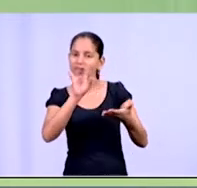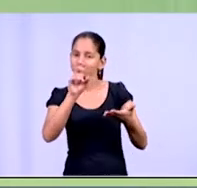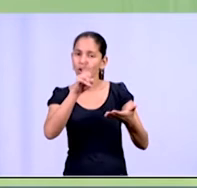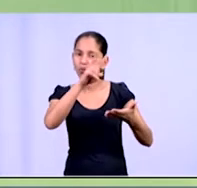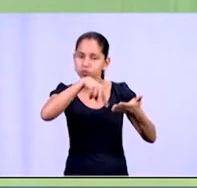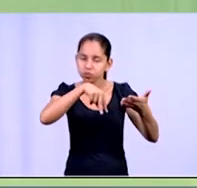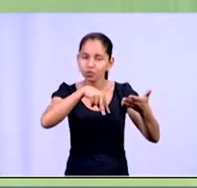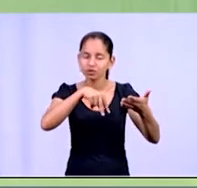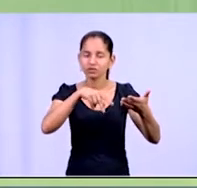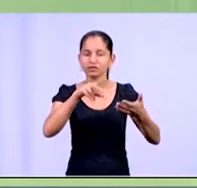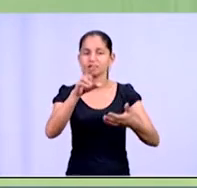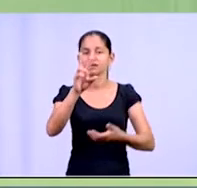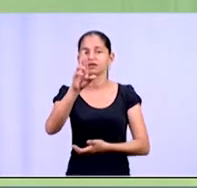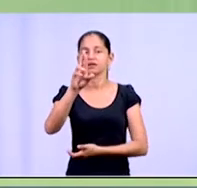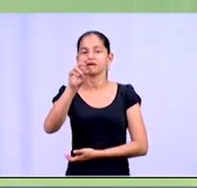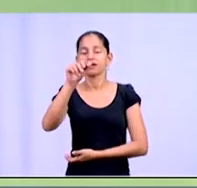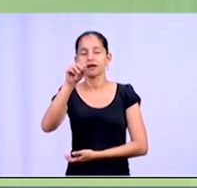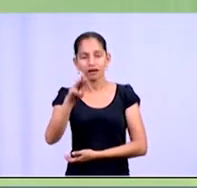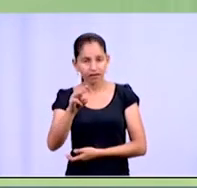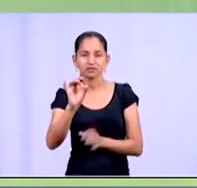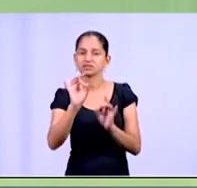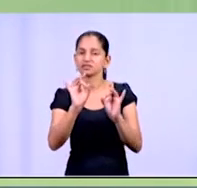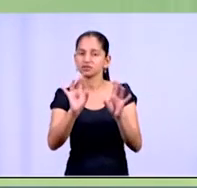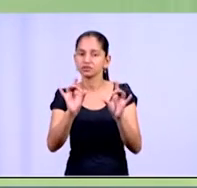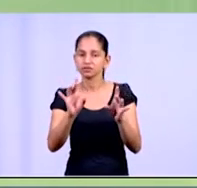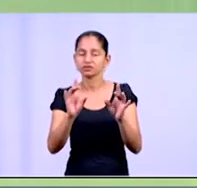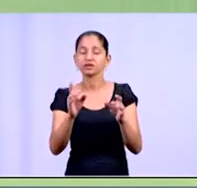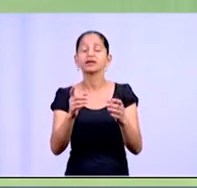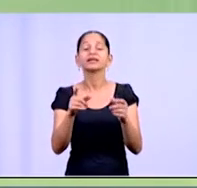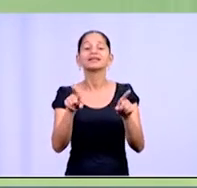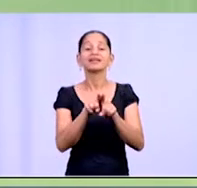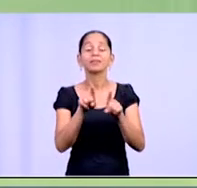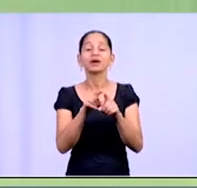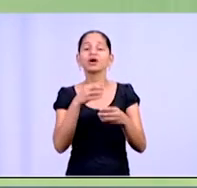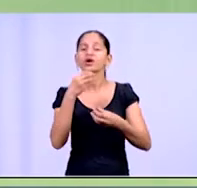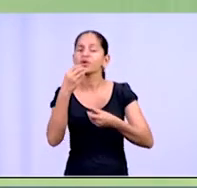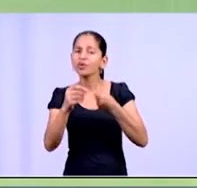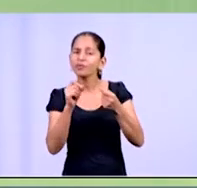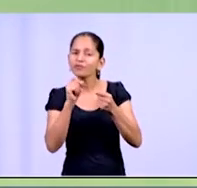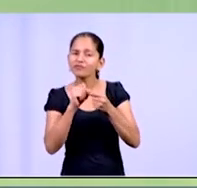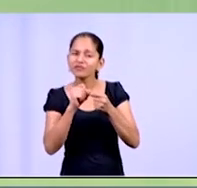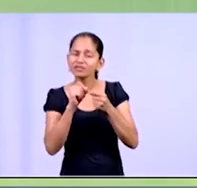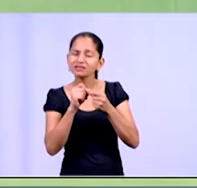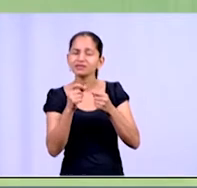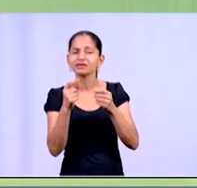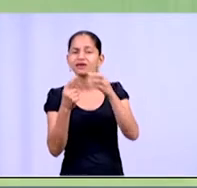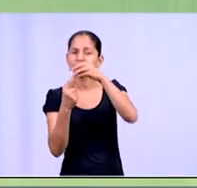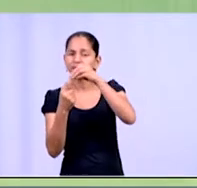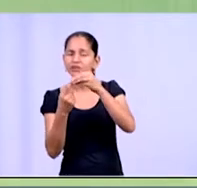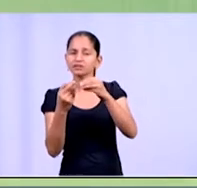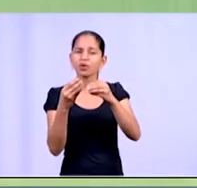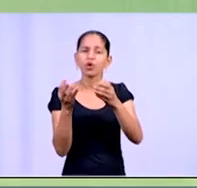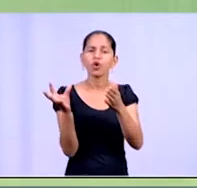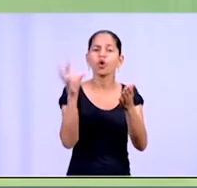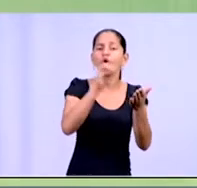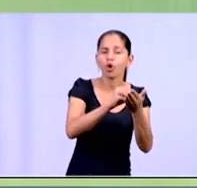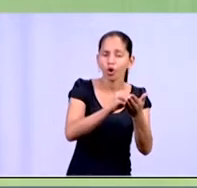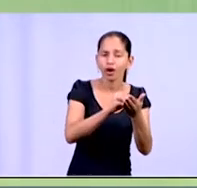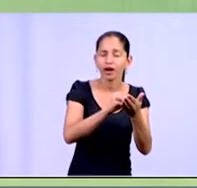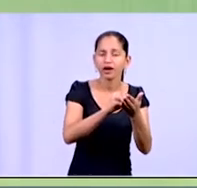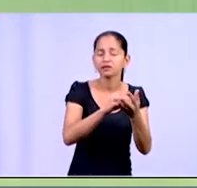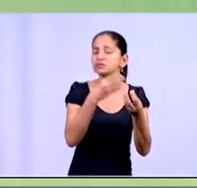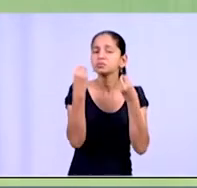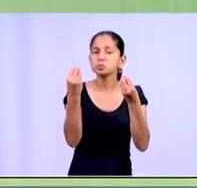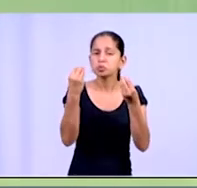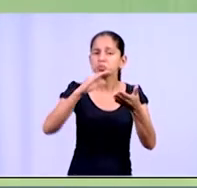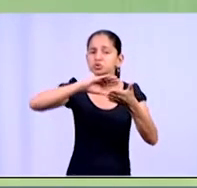memória RAM, ele tinha uma controladora de entrada e saída, como eu entrava informações no computador e como tirava informações